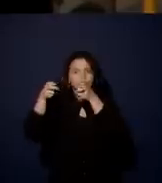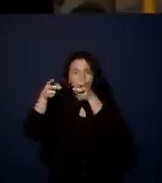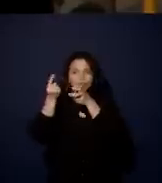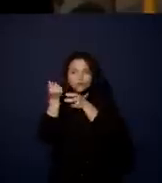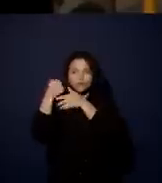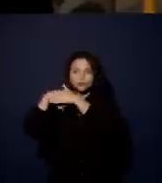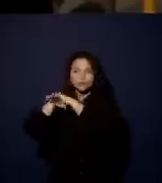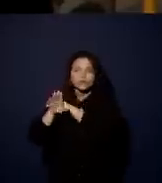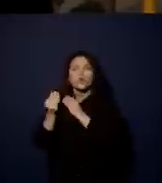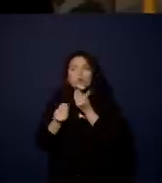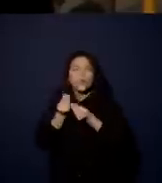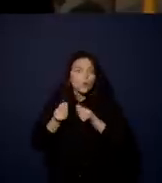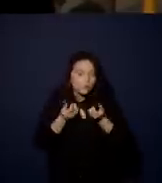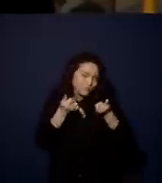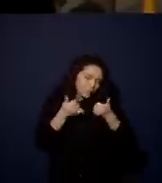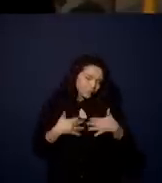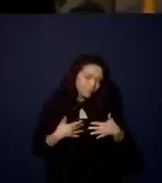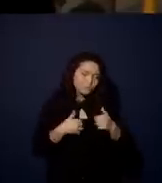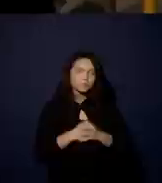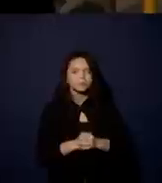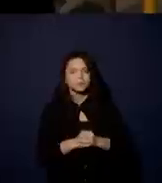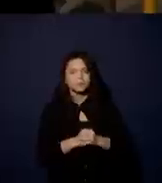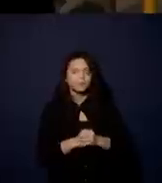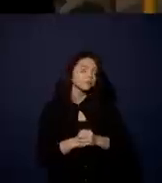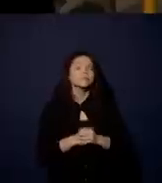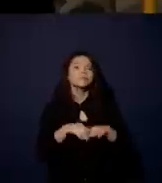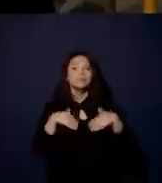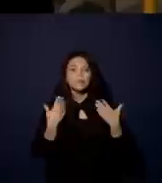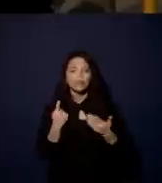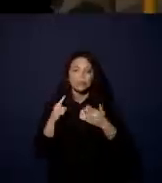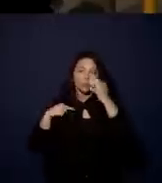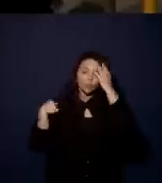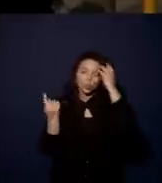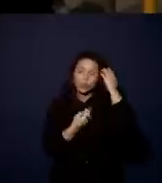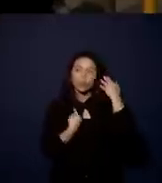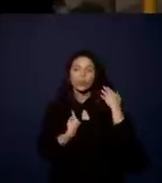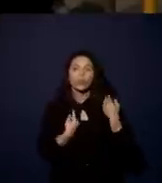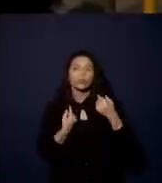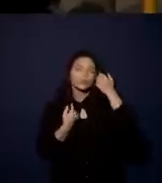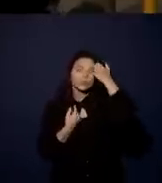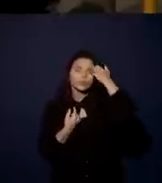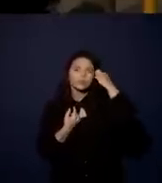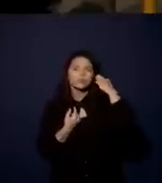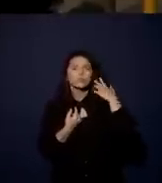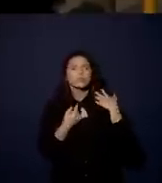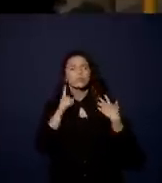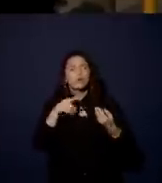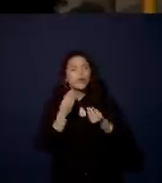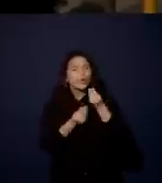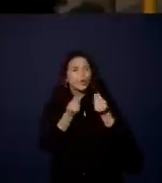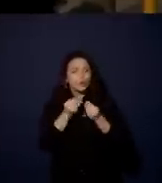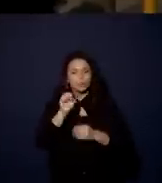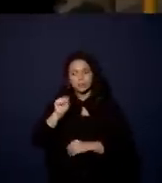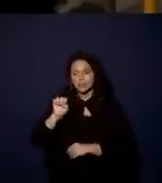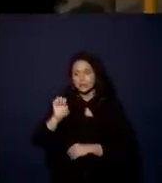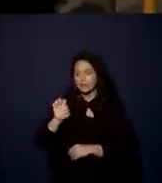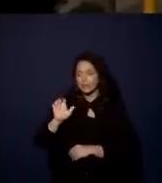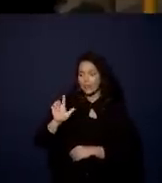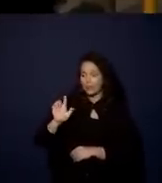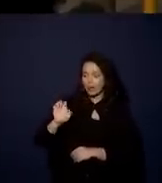é no nosso caso né e pensando especificamente nessa visão de Seller é o